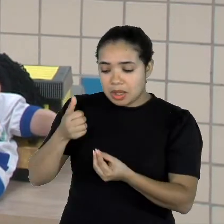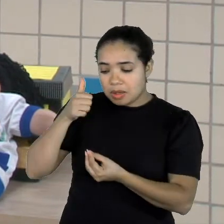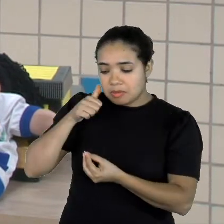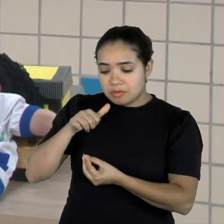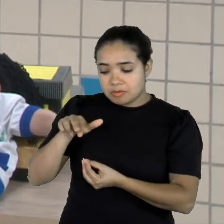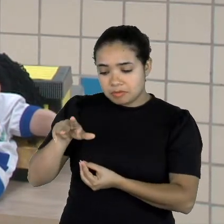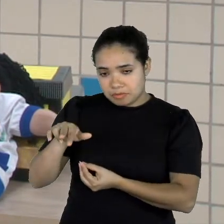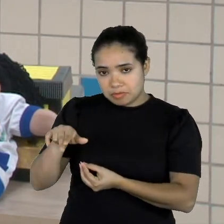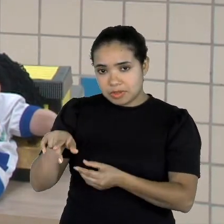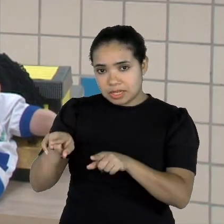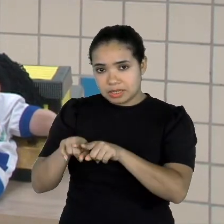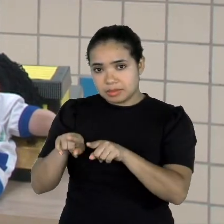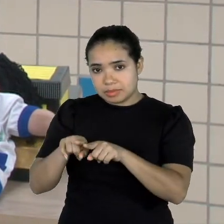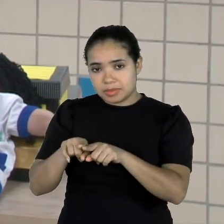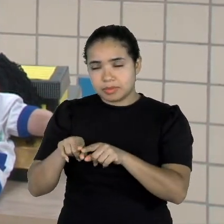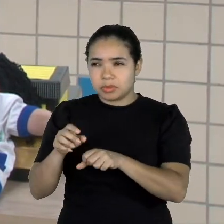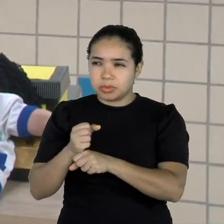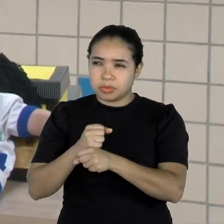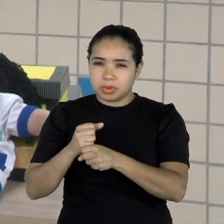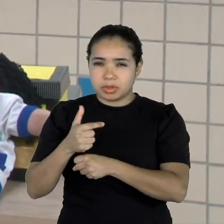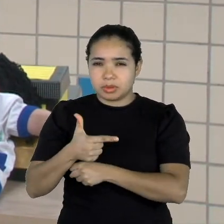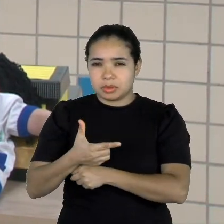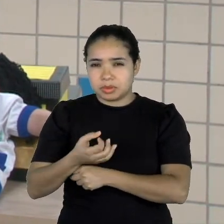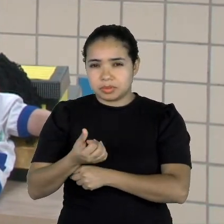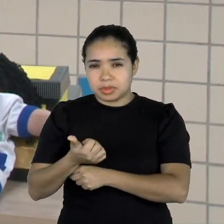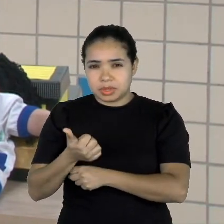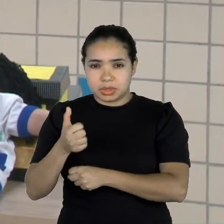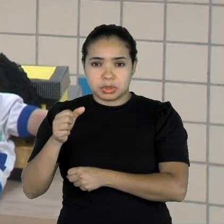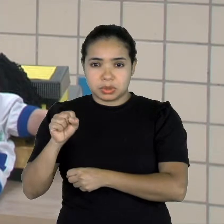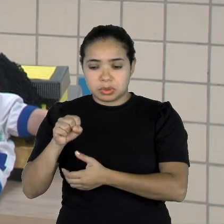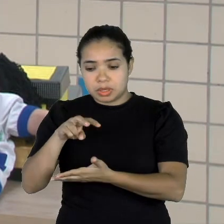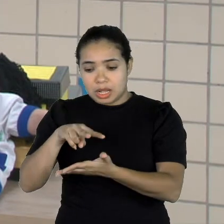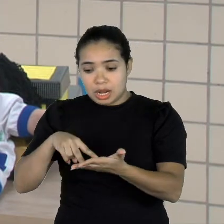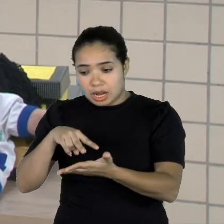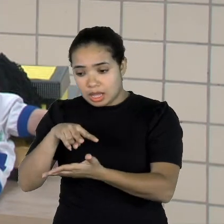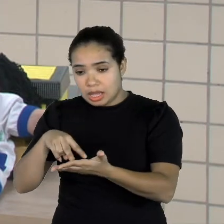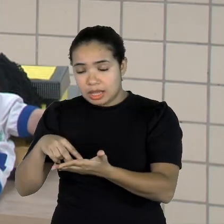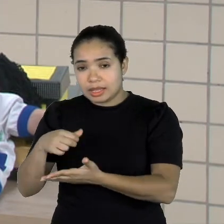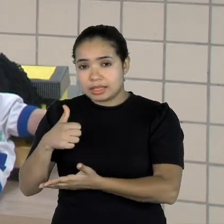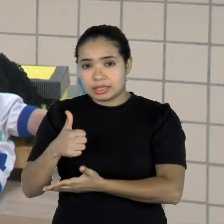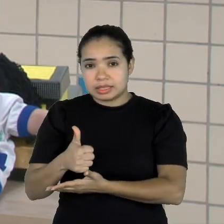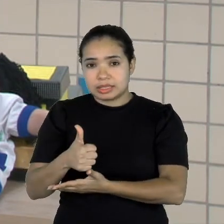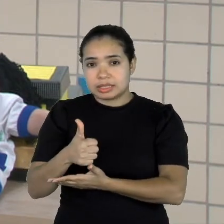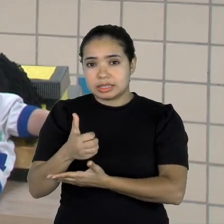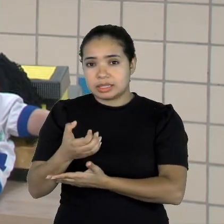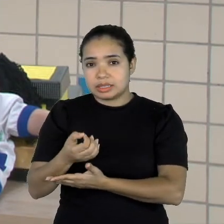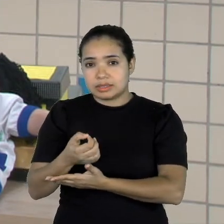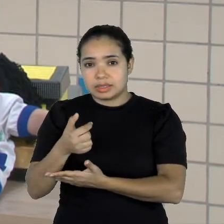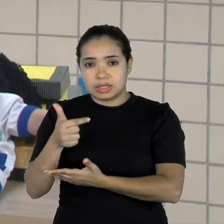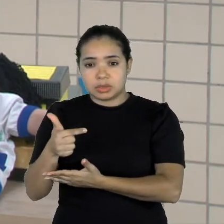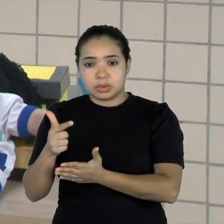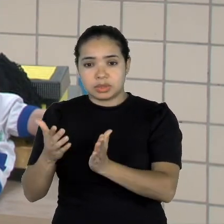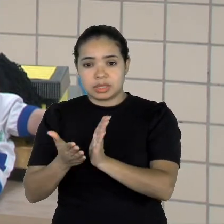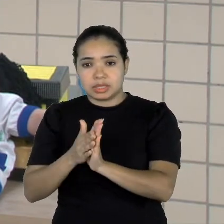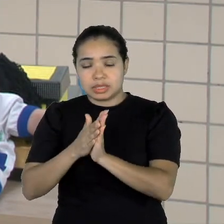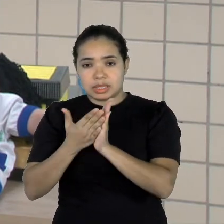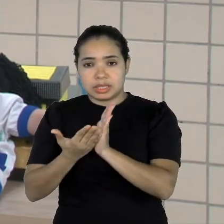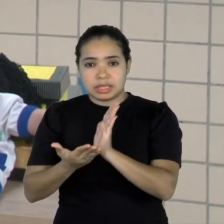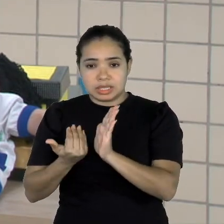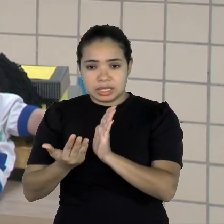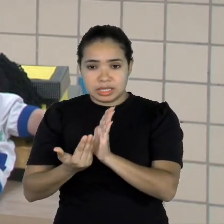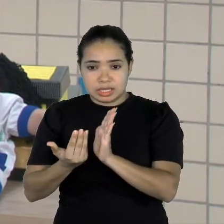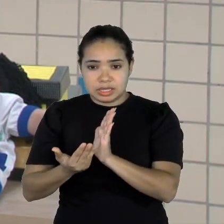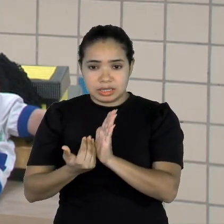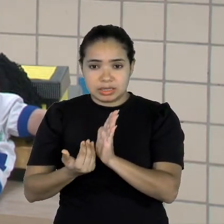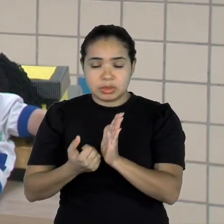também. Durante o ano de 2018, ela leu cerca de 102 livros. Sem condições de comprar